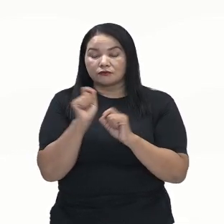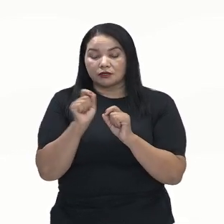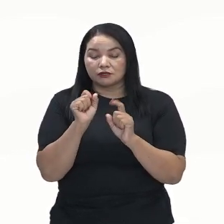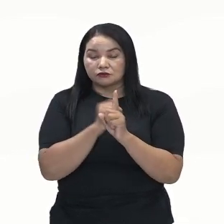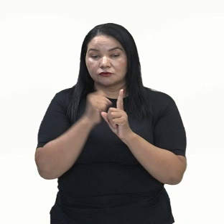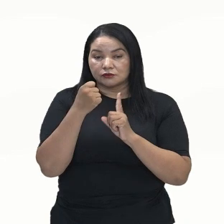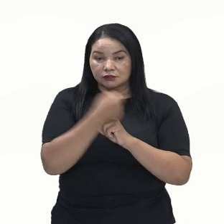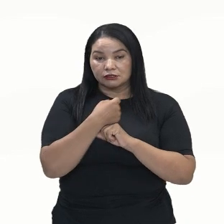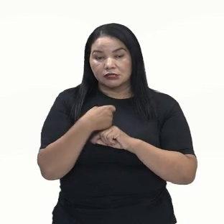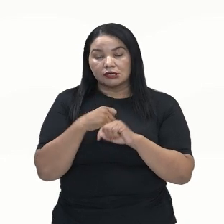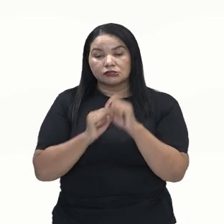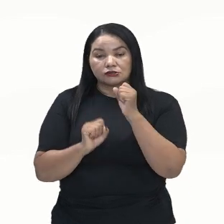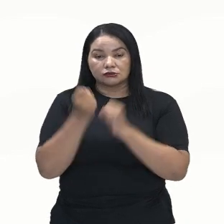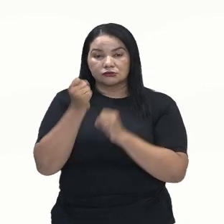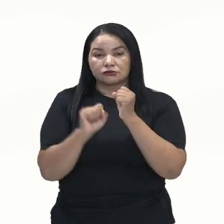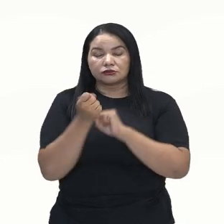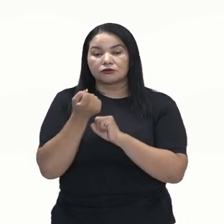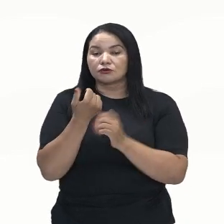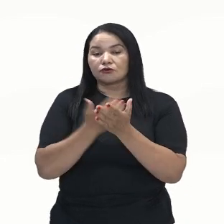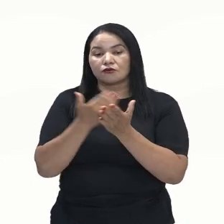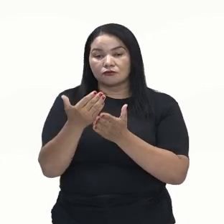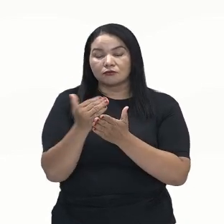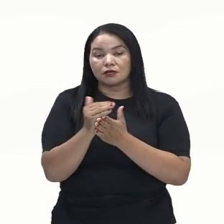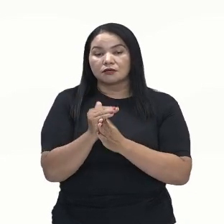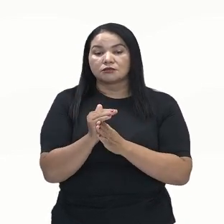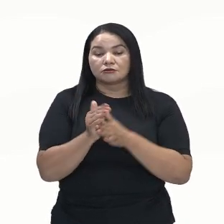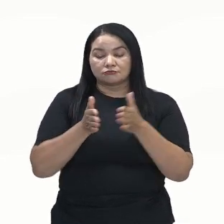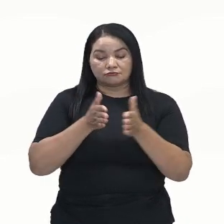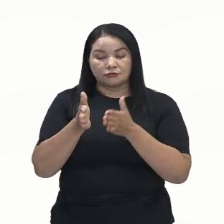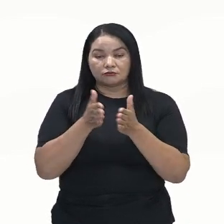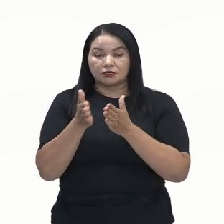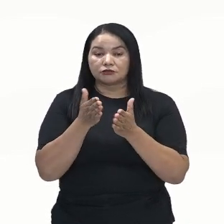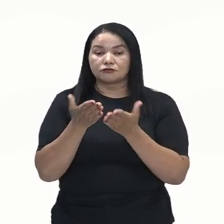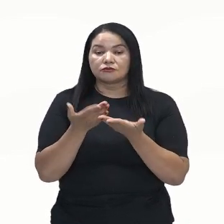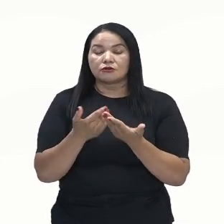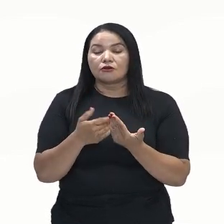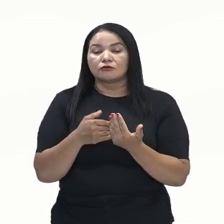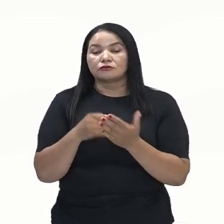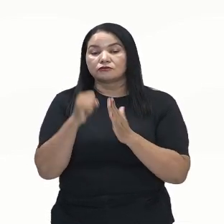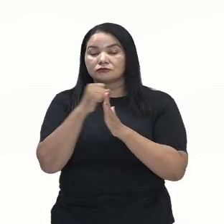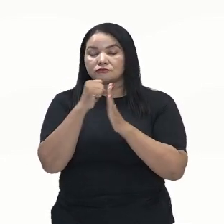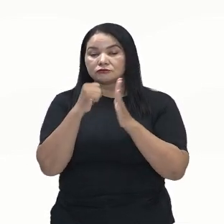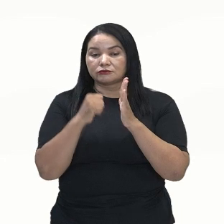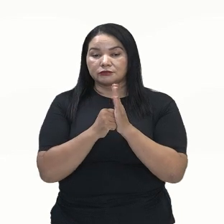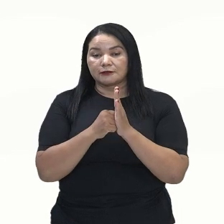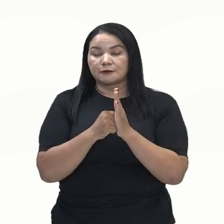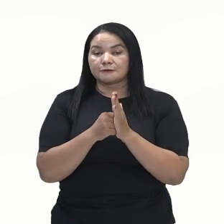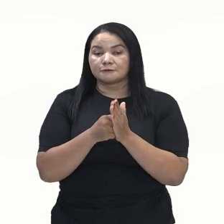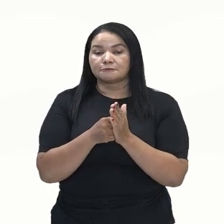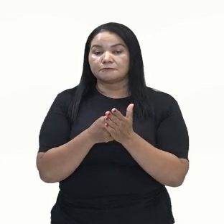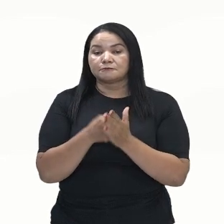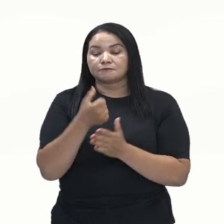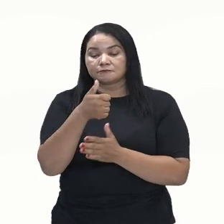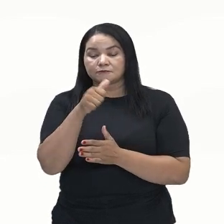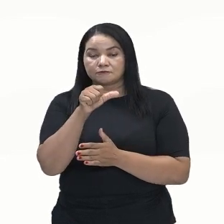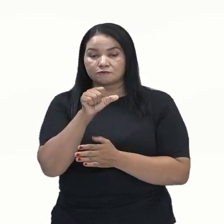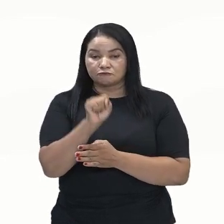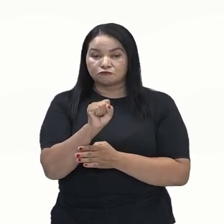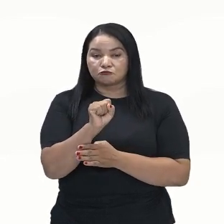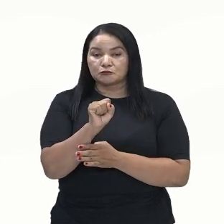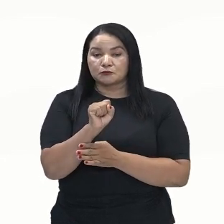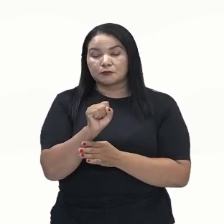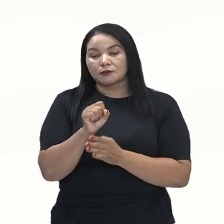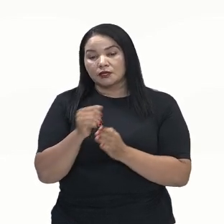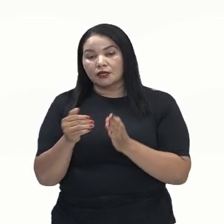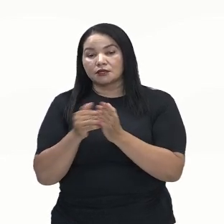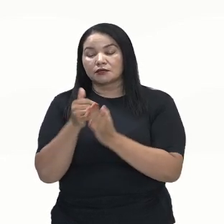se instalar a partir desse momento do século ali entre o século XVIII e o século